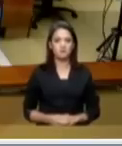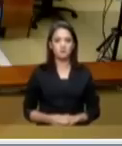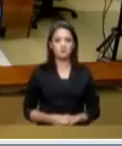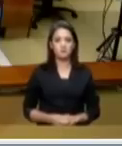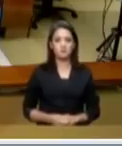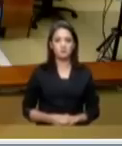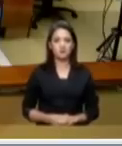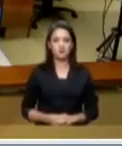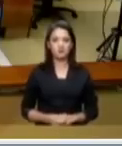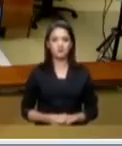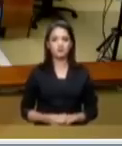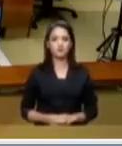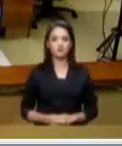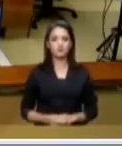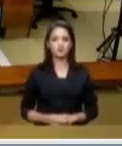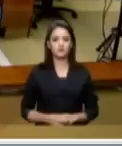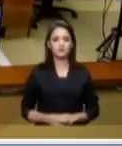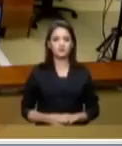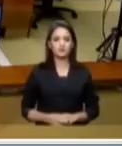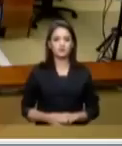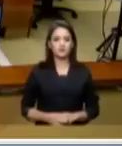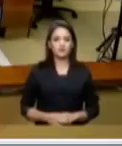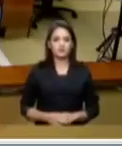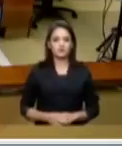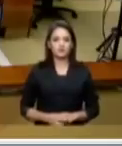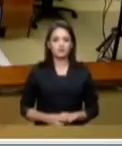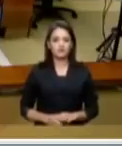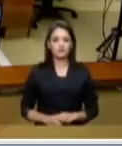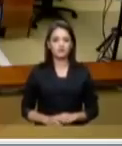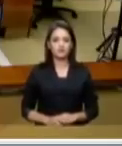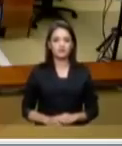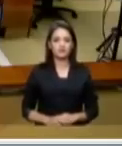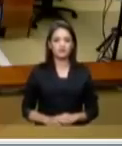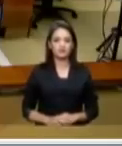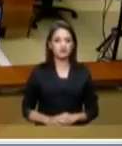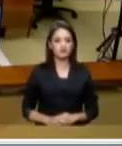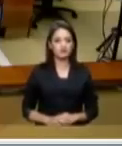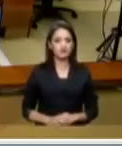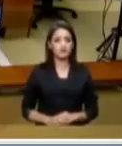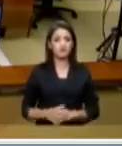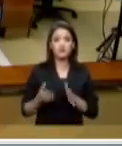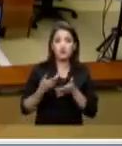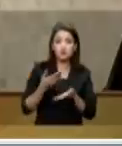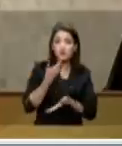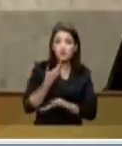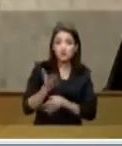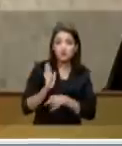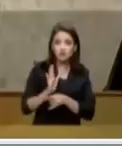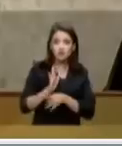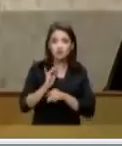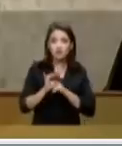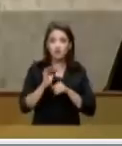ainda mas conta o que todos na política já falavam inclusive pessoas que não têm a coragem de falar